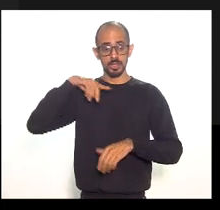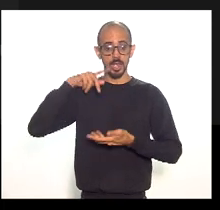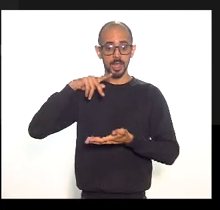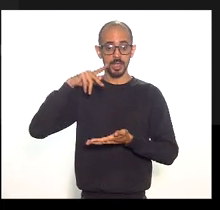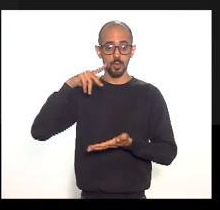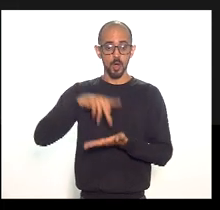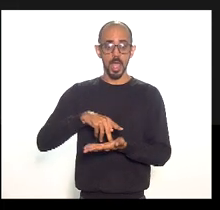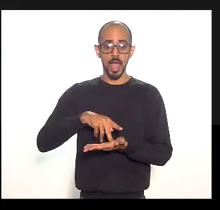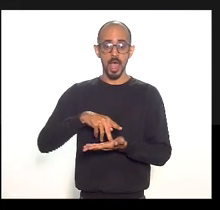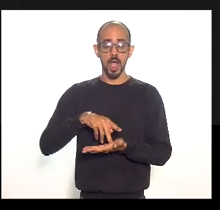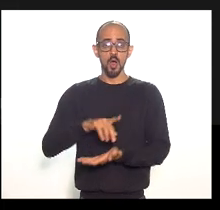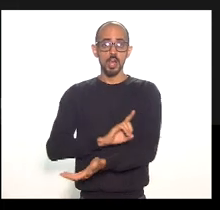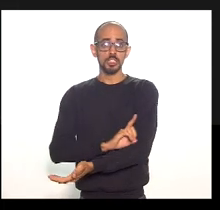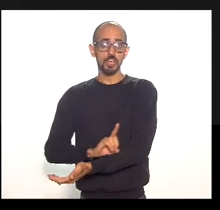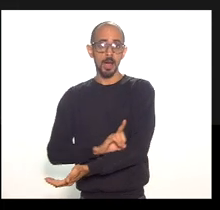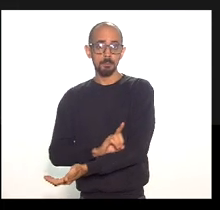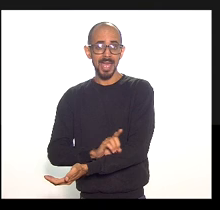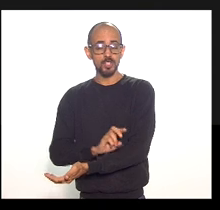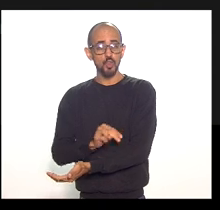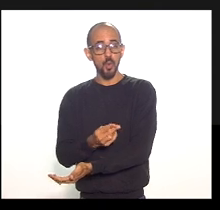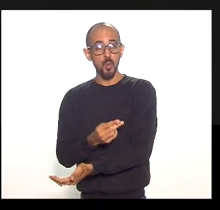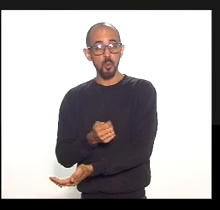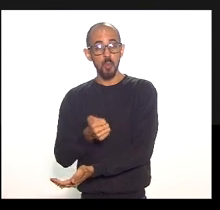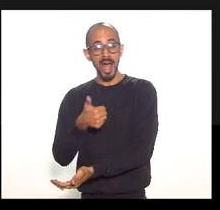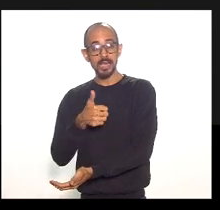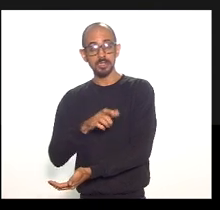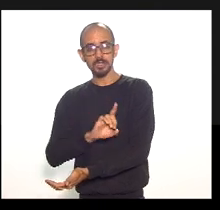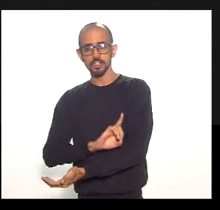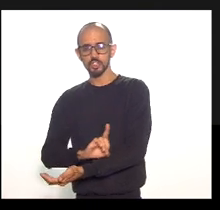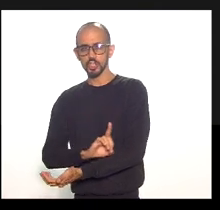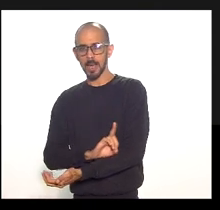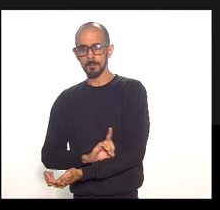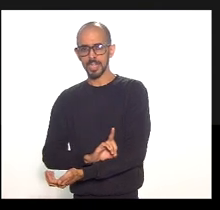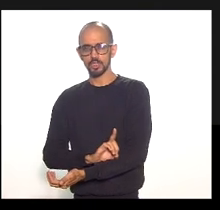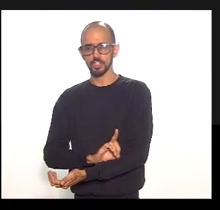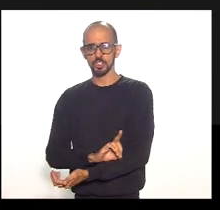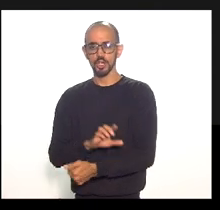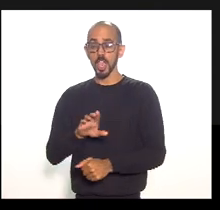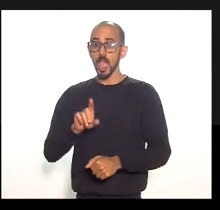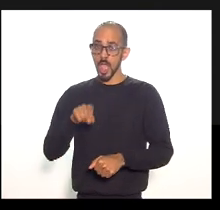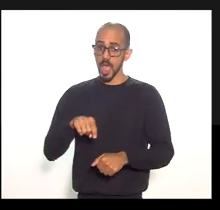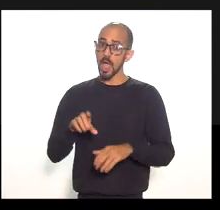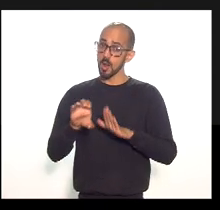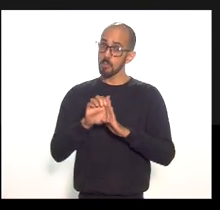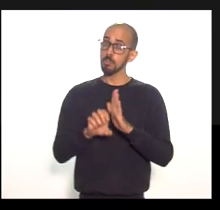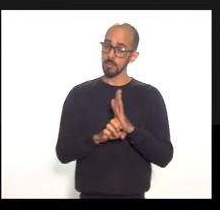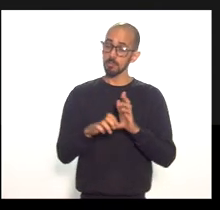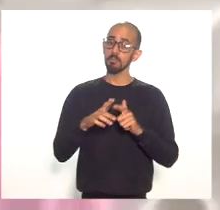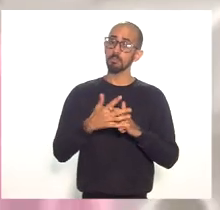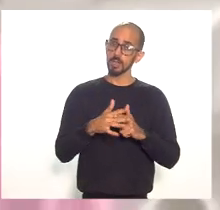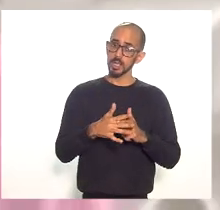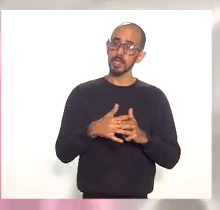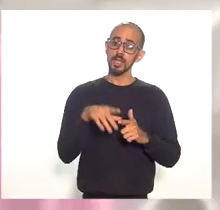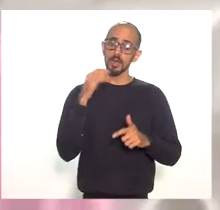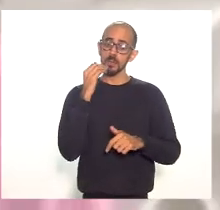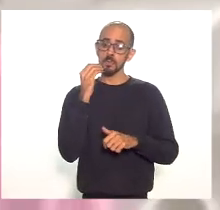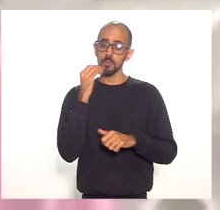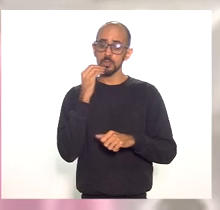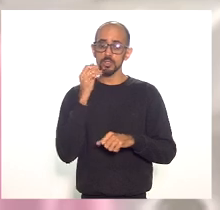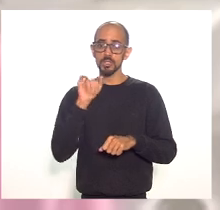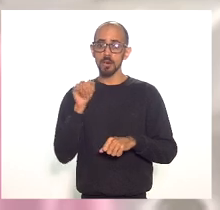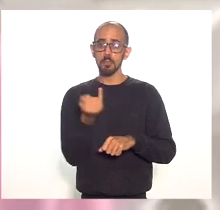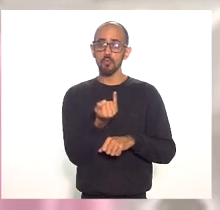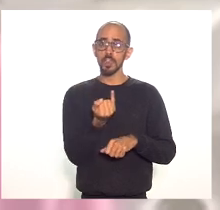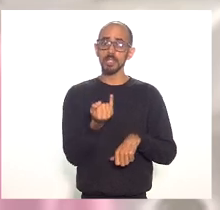real de diabetes ou de pré-diabetes. É uma emenda apenas que eu acho que poderia, inclusive, ser aproveitada no momento